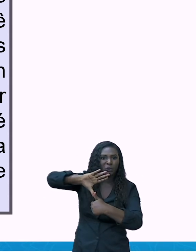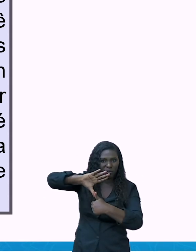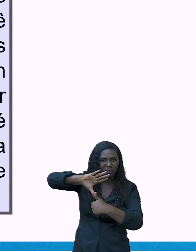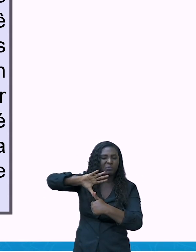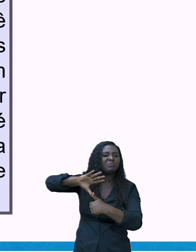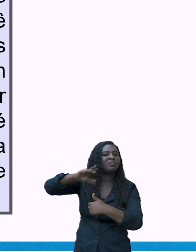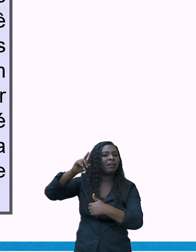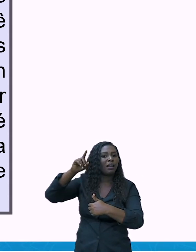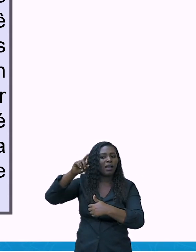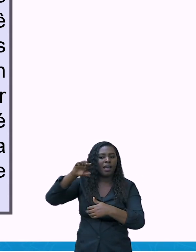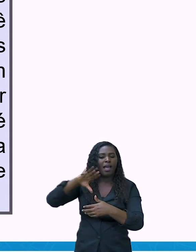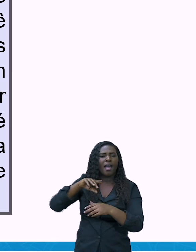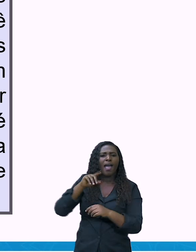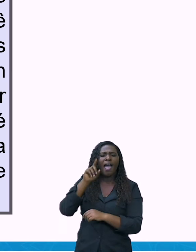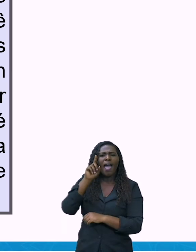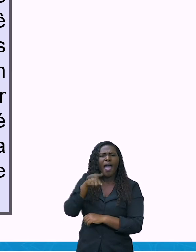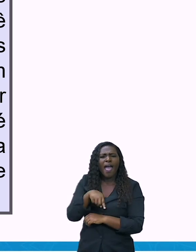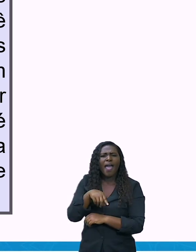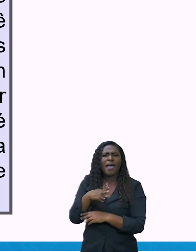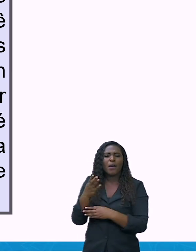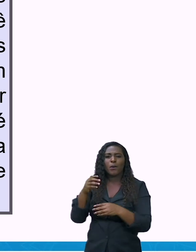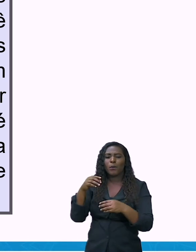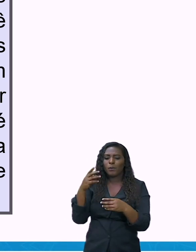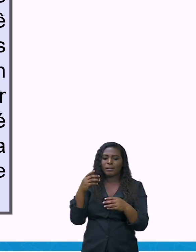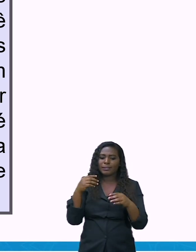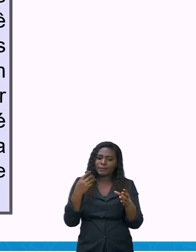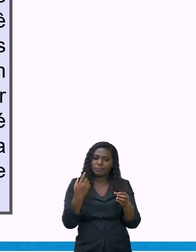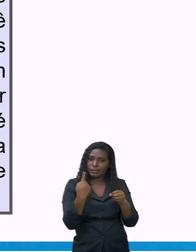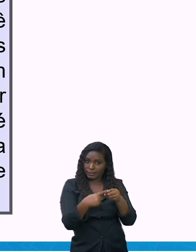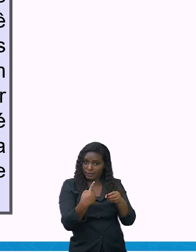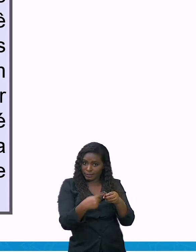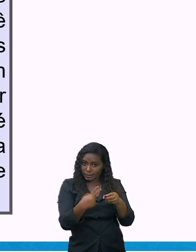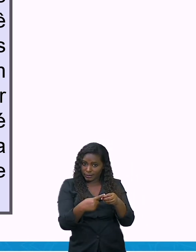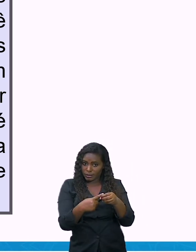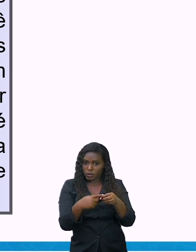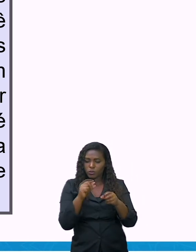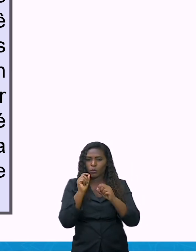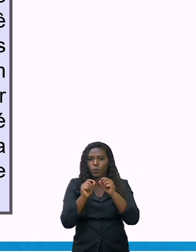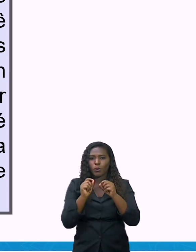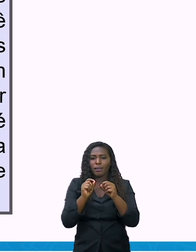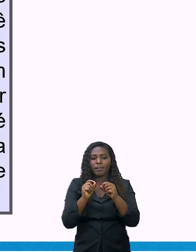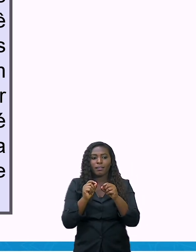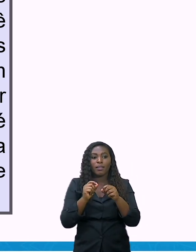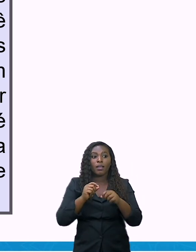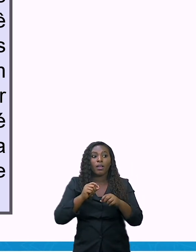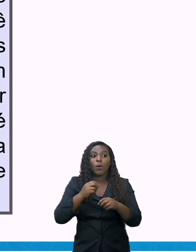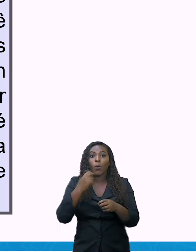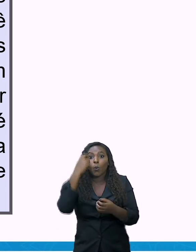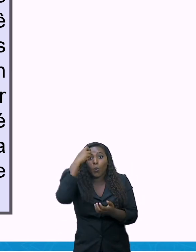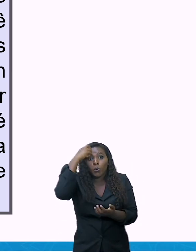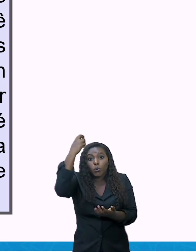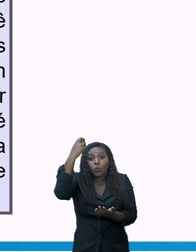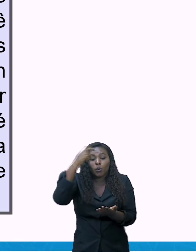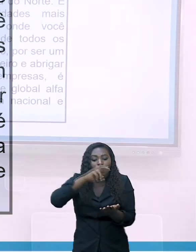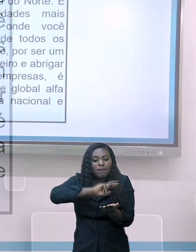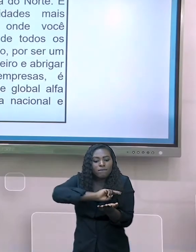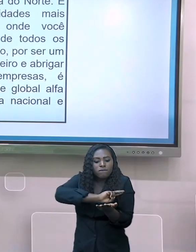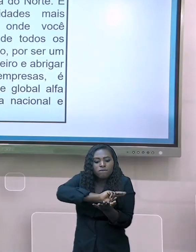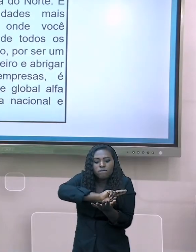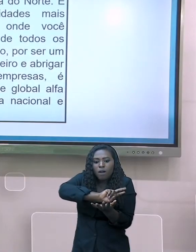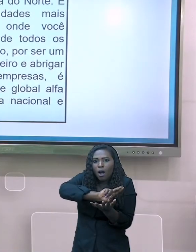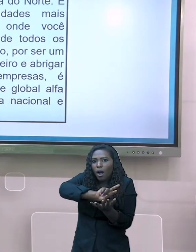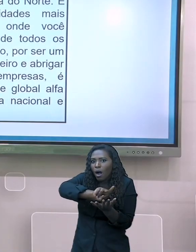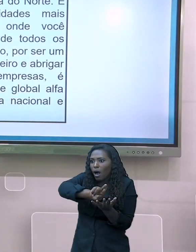multiculturais do mundo. O que é isso? O que é isso? O que isso implica? Implica dizer que você vai encontrar pessoas